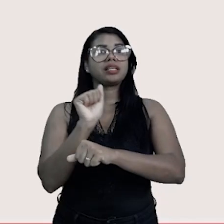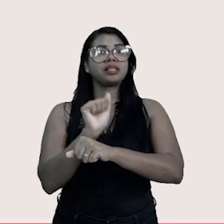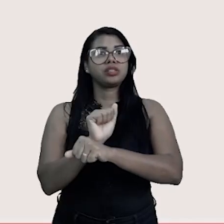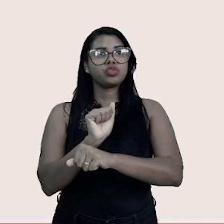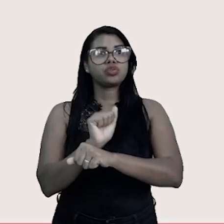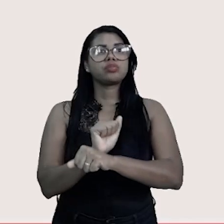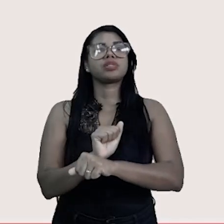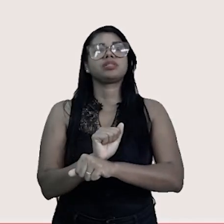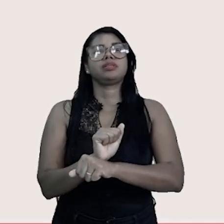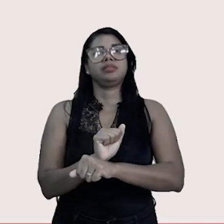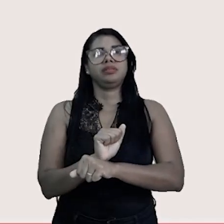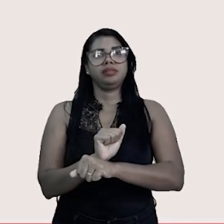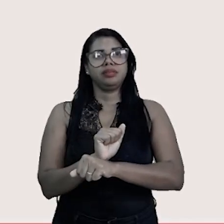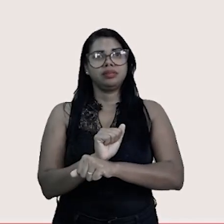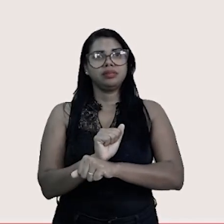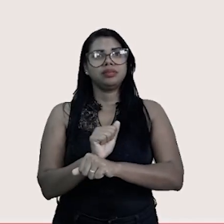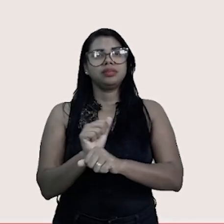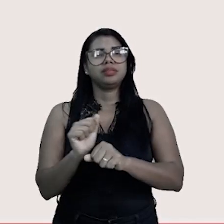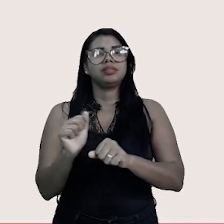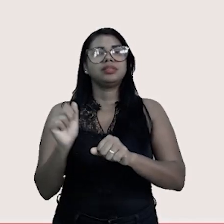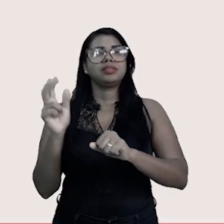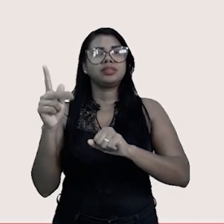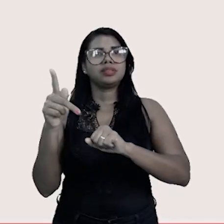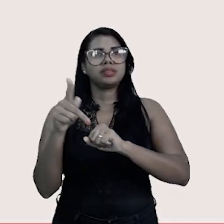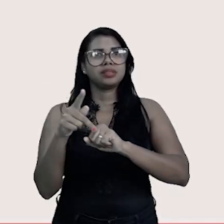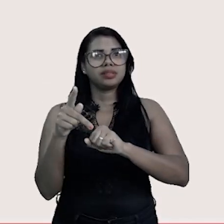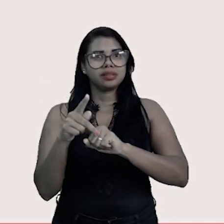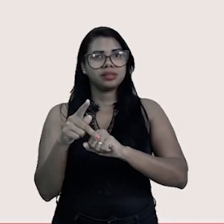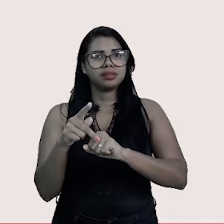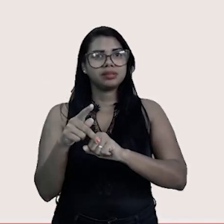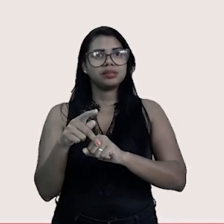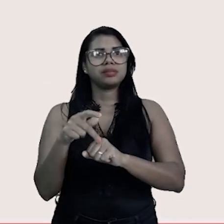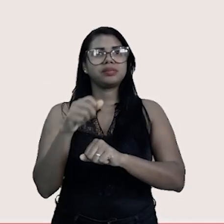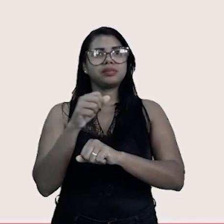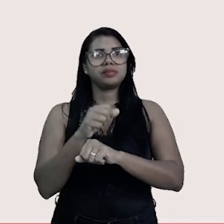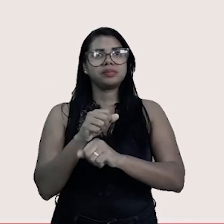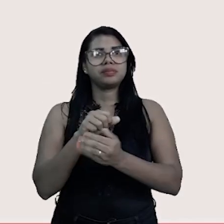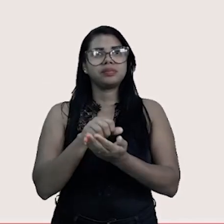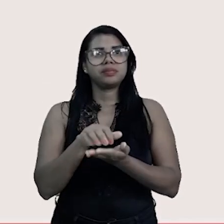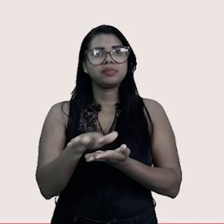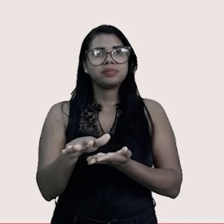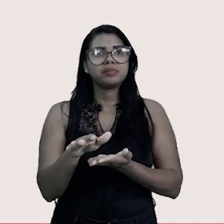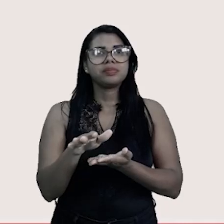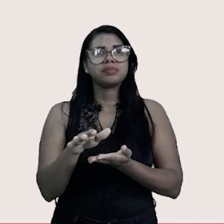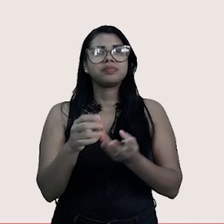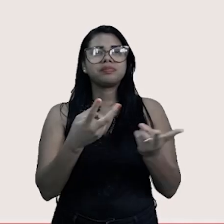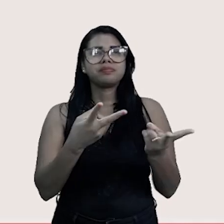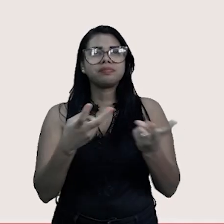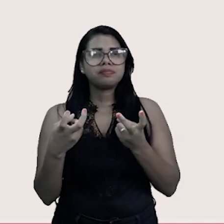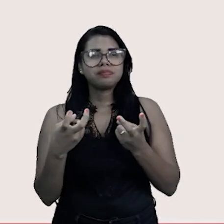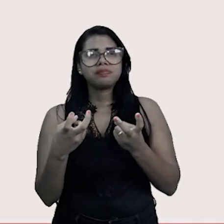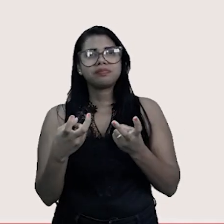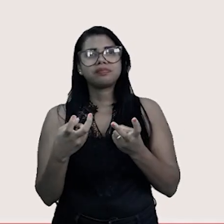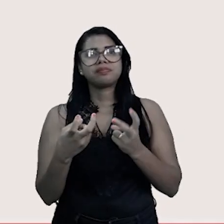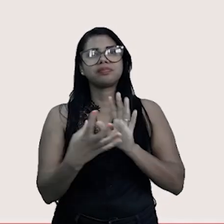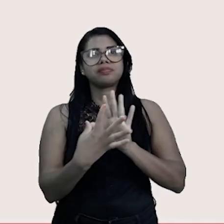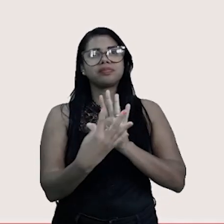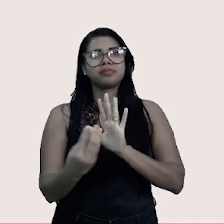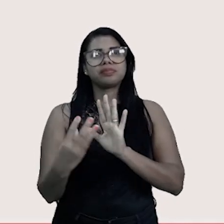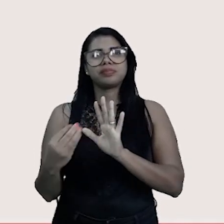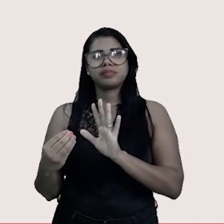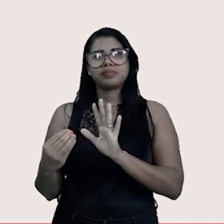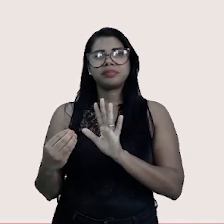parada, pregada na pedra do porto. Então, perceba que há aqui a repetição também, ó, uma